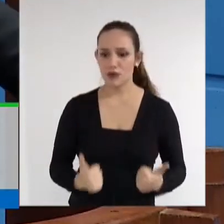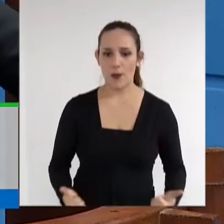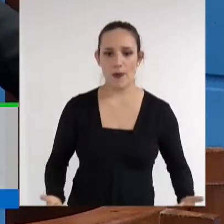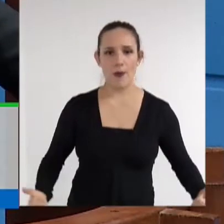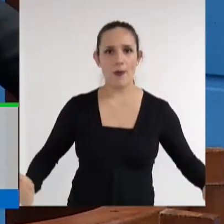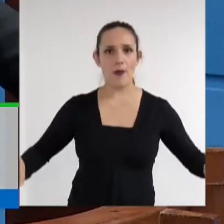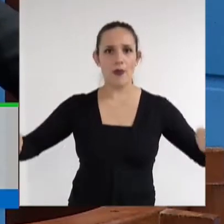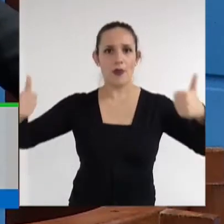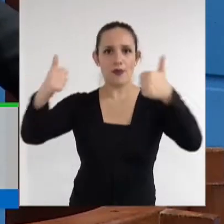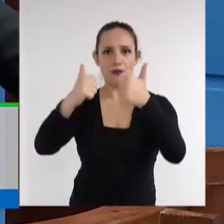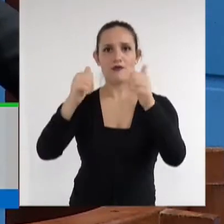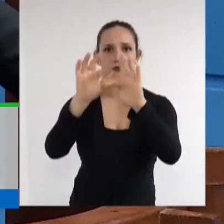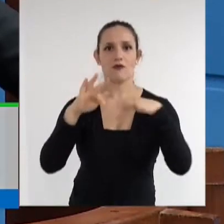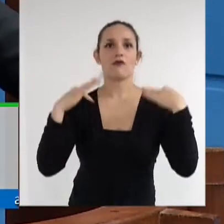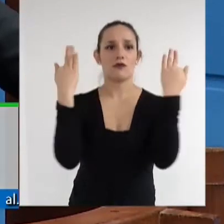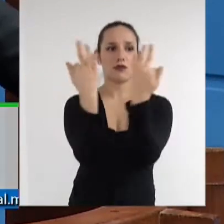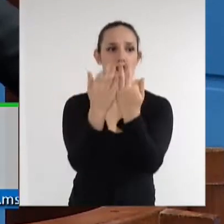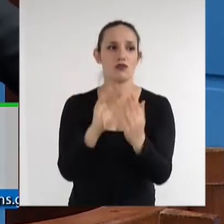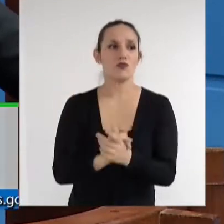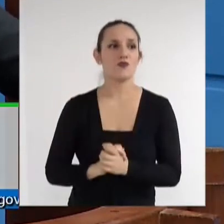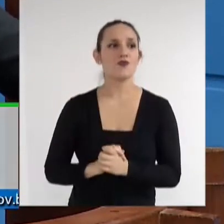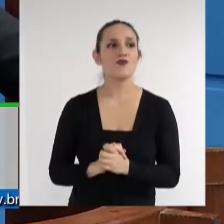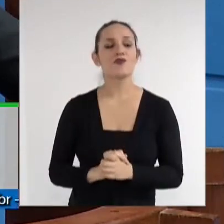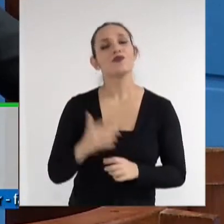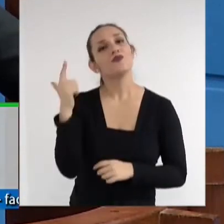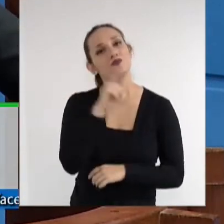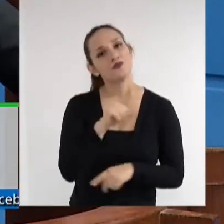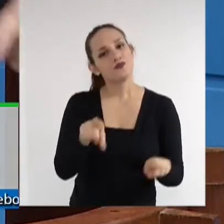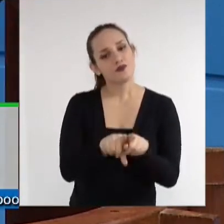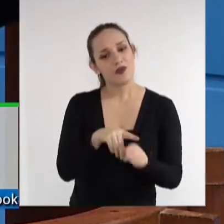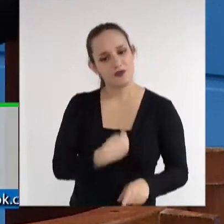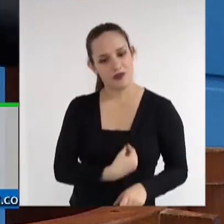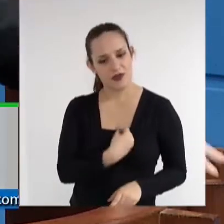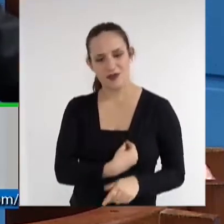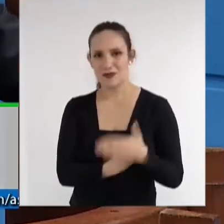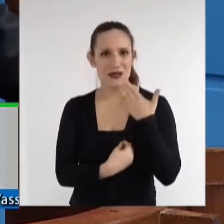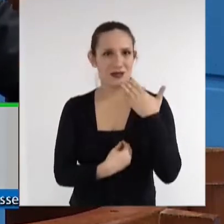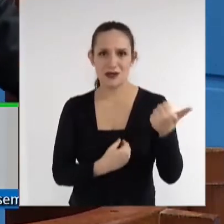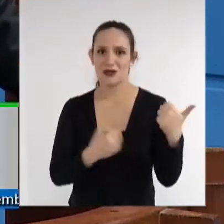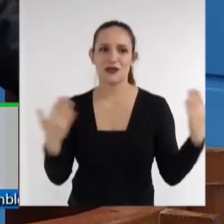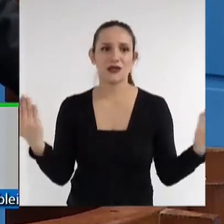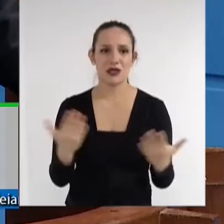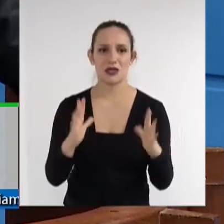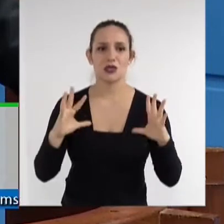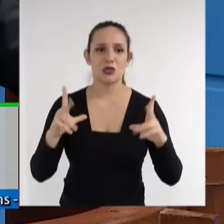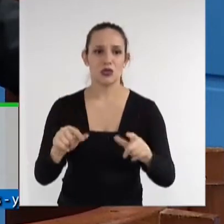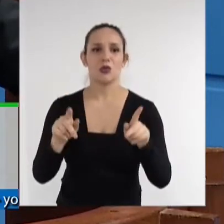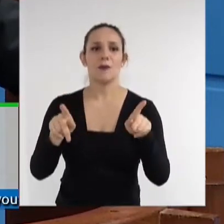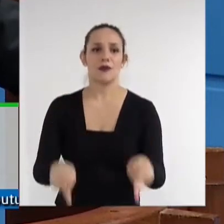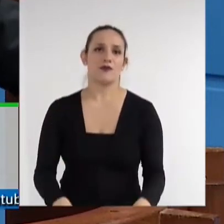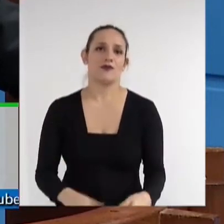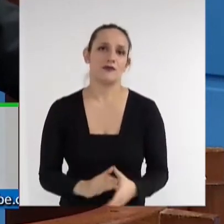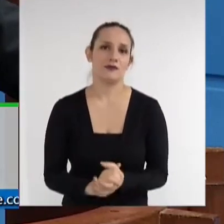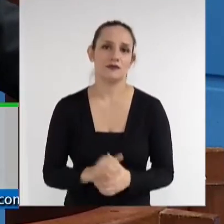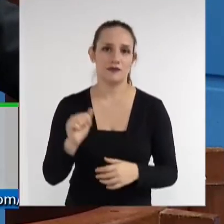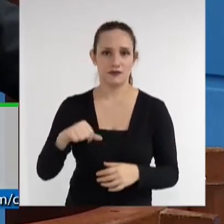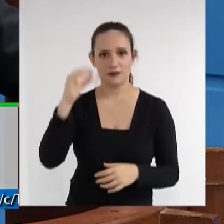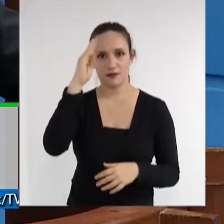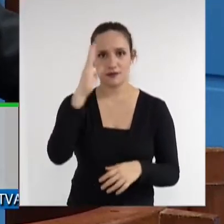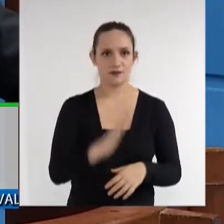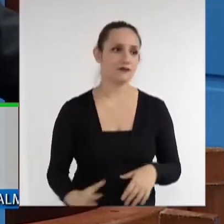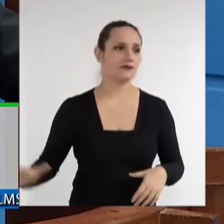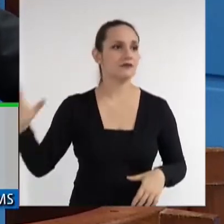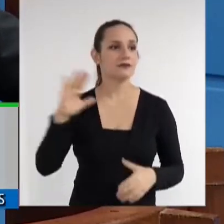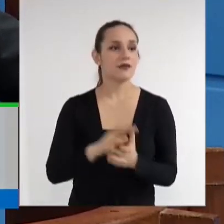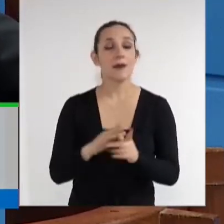significativamente as condições de vida de uma grande parte da população brasileira.